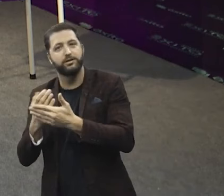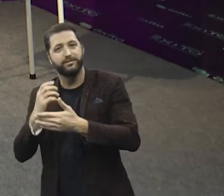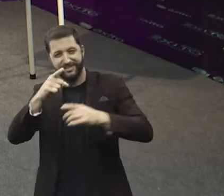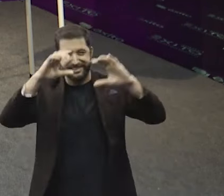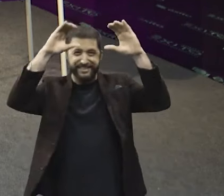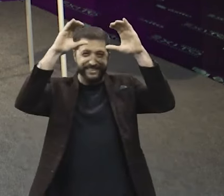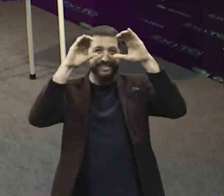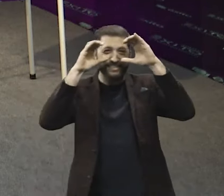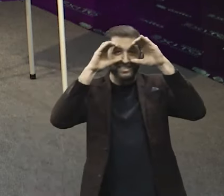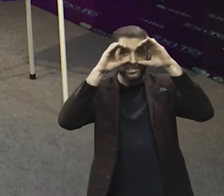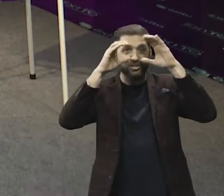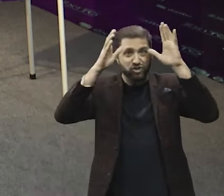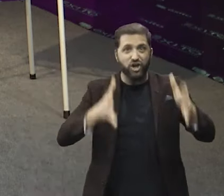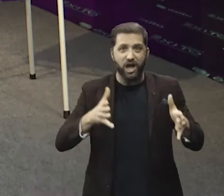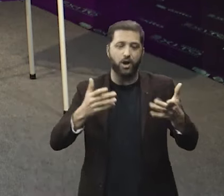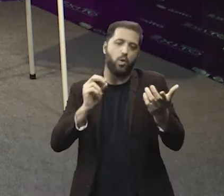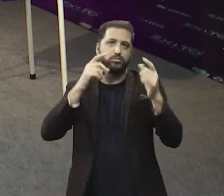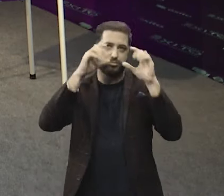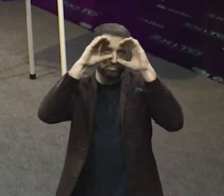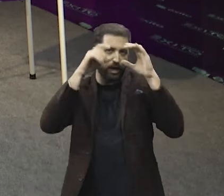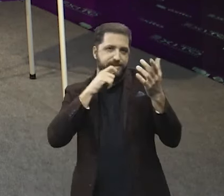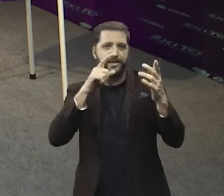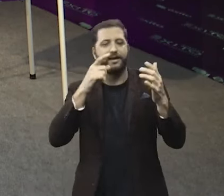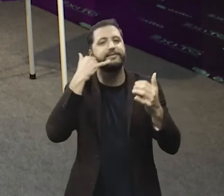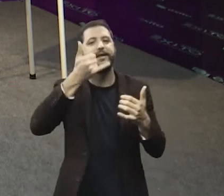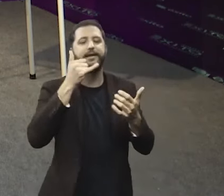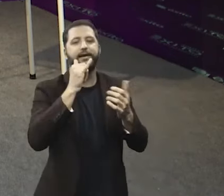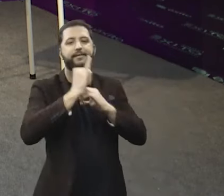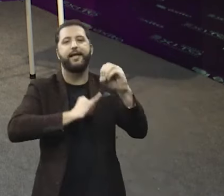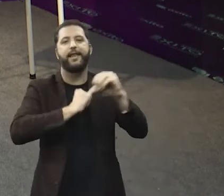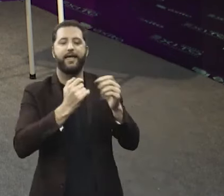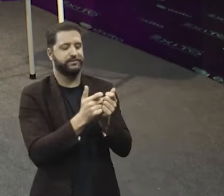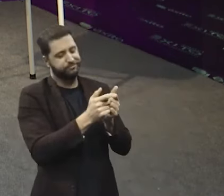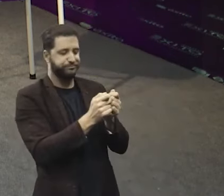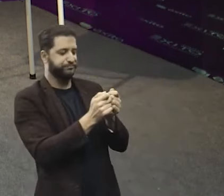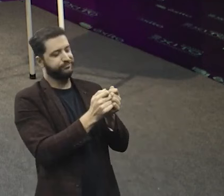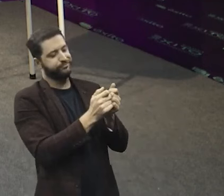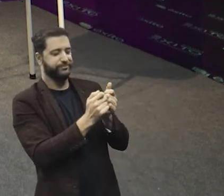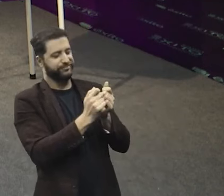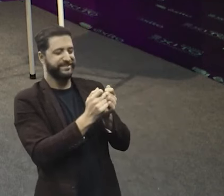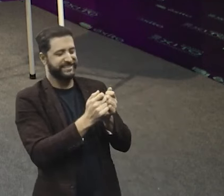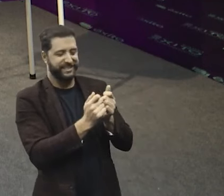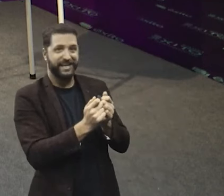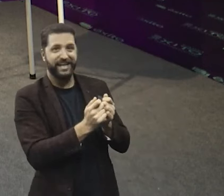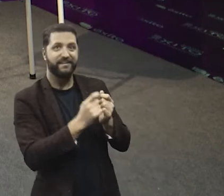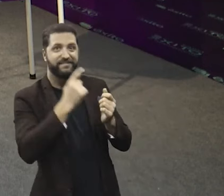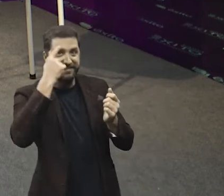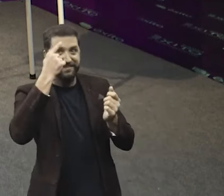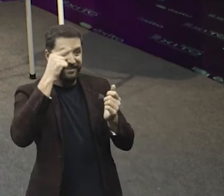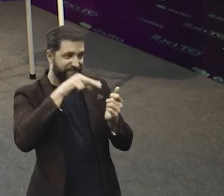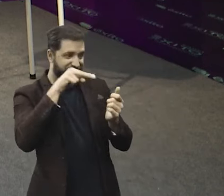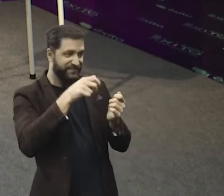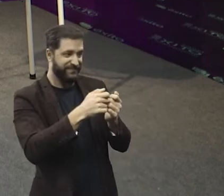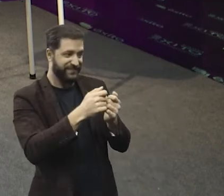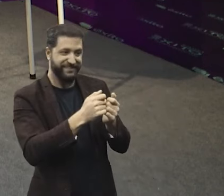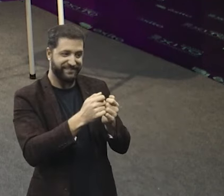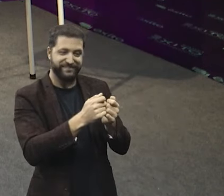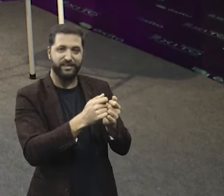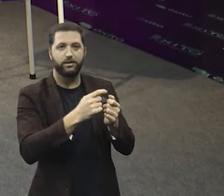momento que hoje nós não temos o ocl nós temos a internet e a gente fica o tempo inteiro com estímulos externos principalmente da Visão porque nós